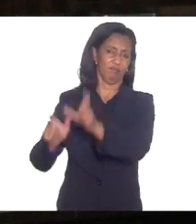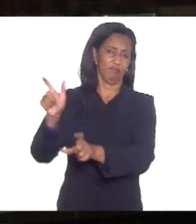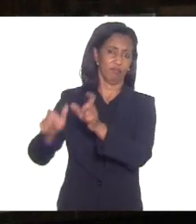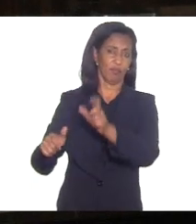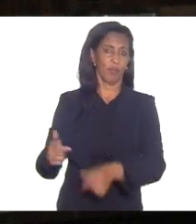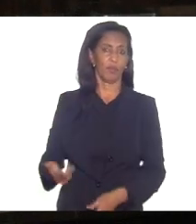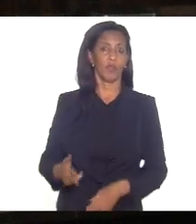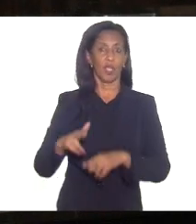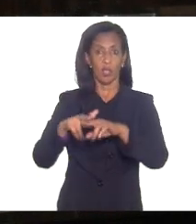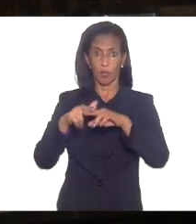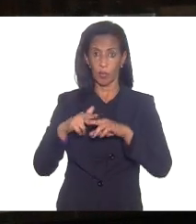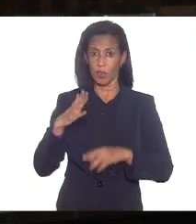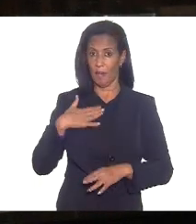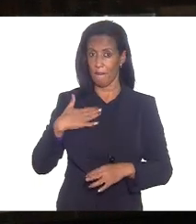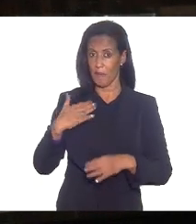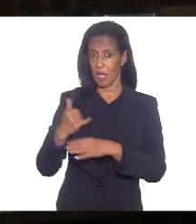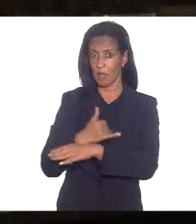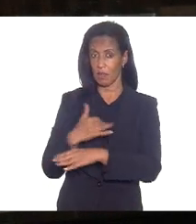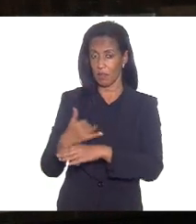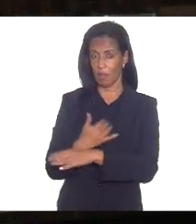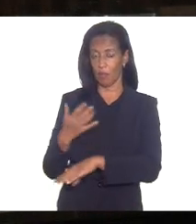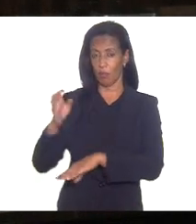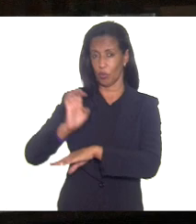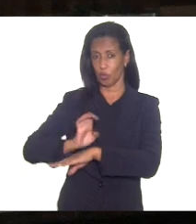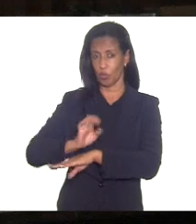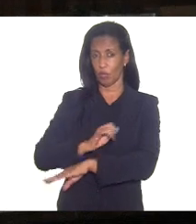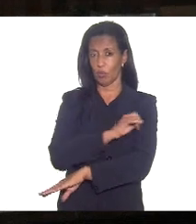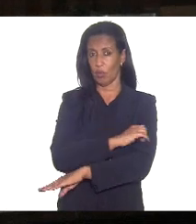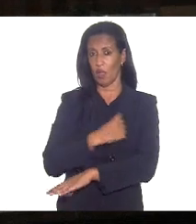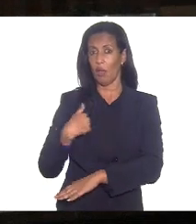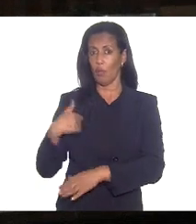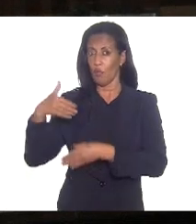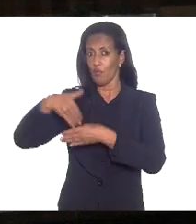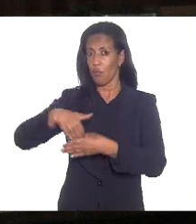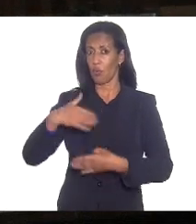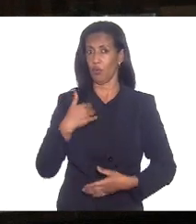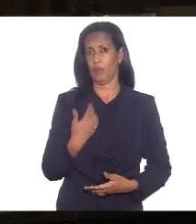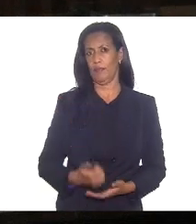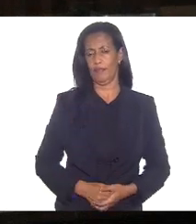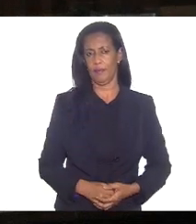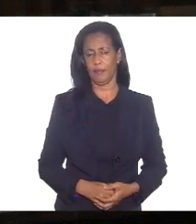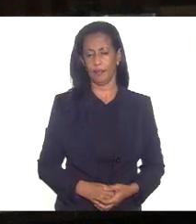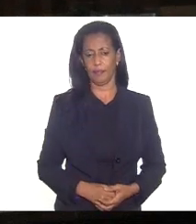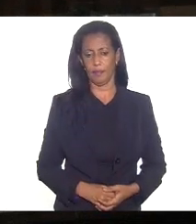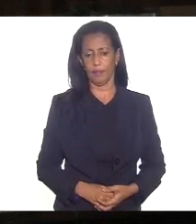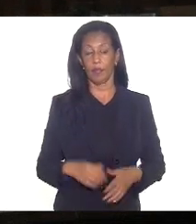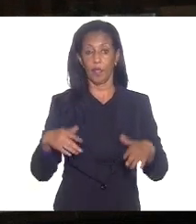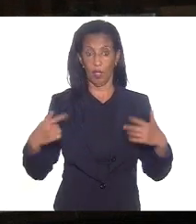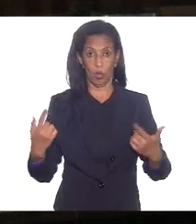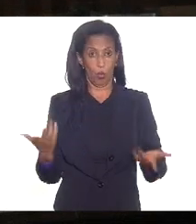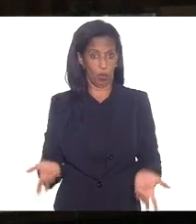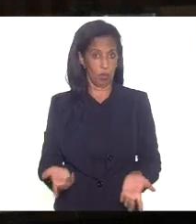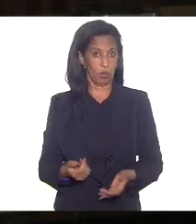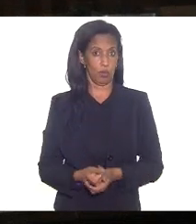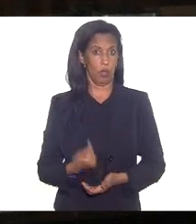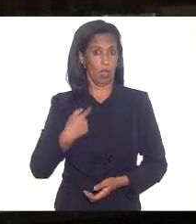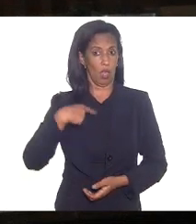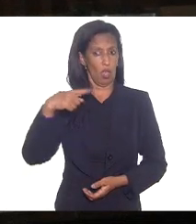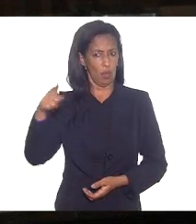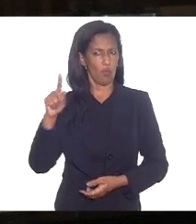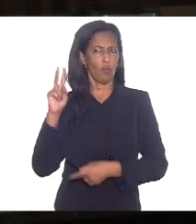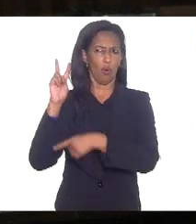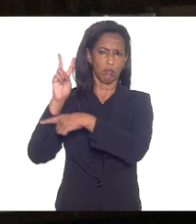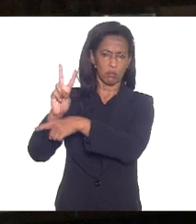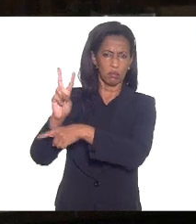isso o povo da minha cidade, do meu estado, do Rio de Janeiro, me colocou aqui. E com isso, eu vou